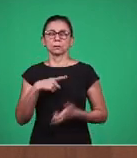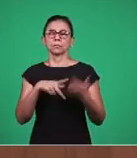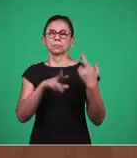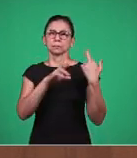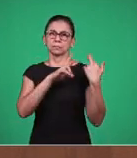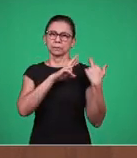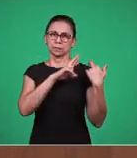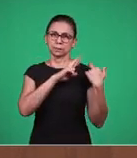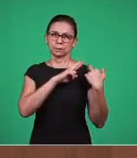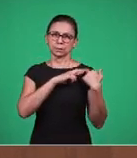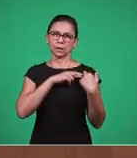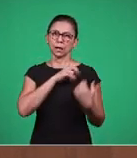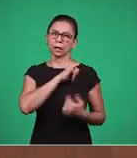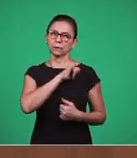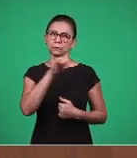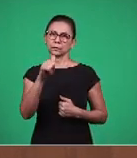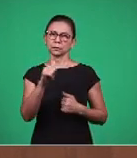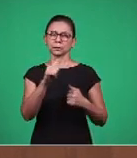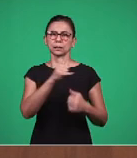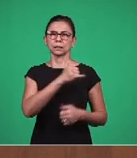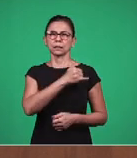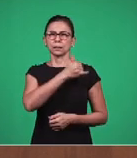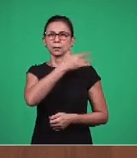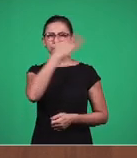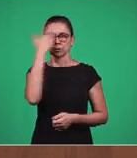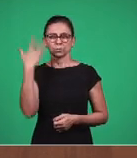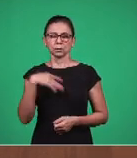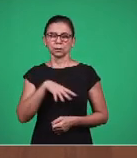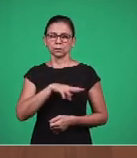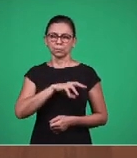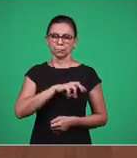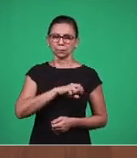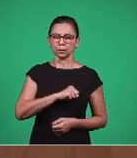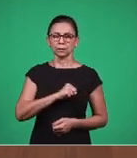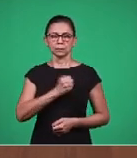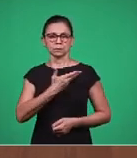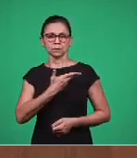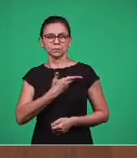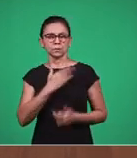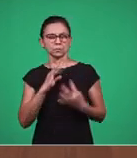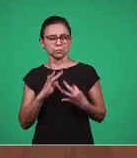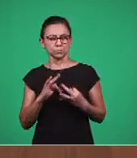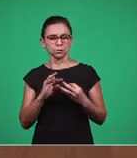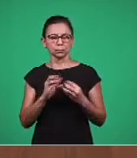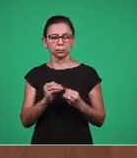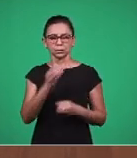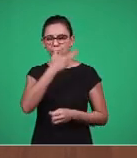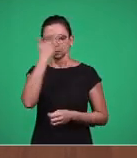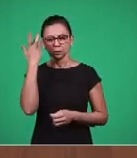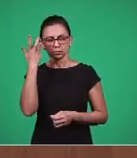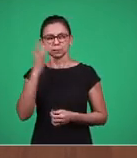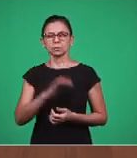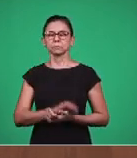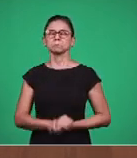volta, para os que estão perto, para os que estão longe. Essa palavra inicial, eu quero dizer